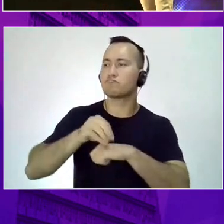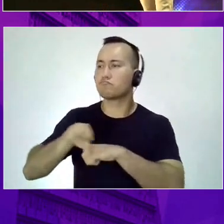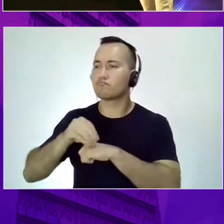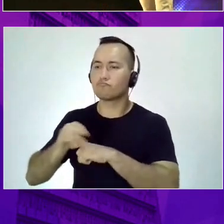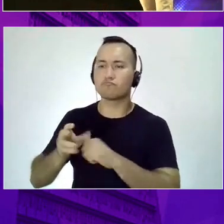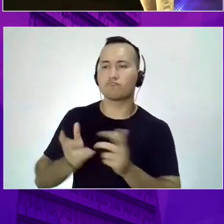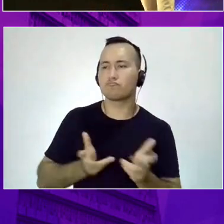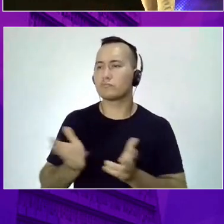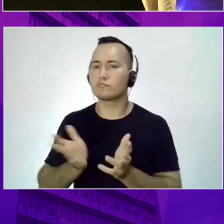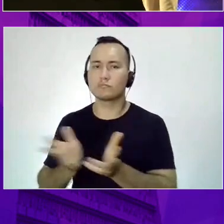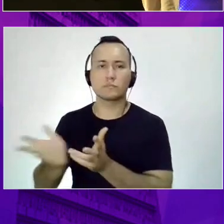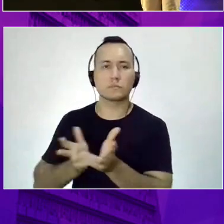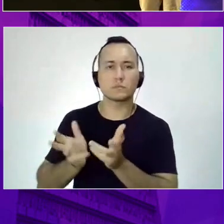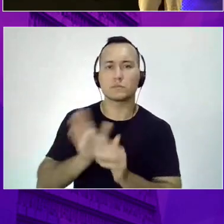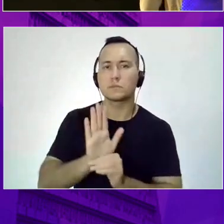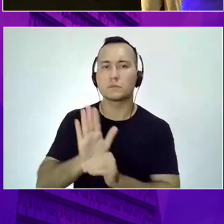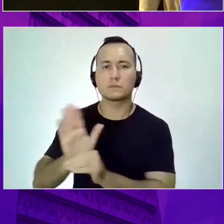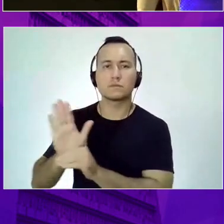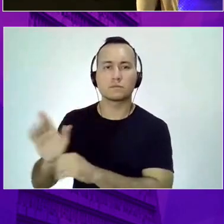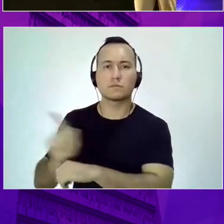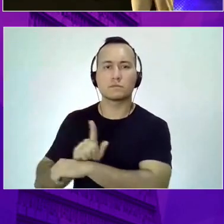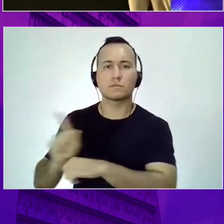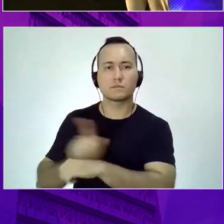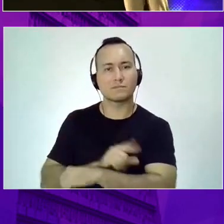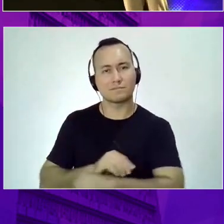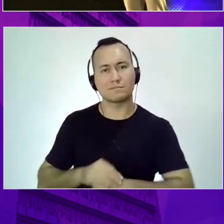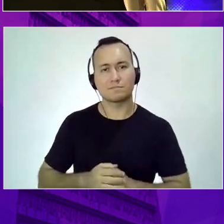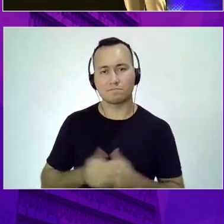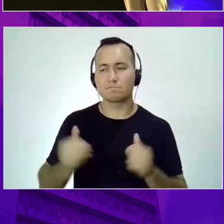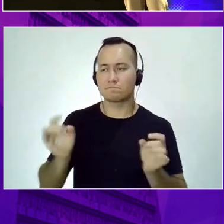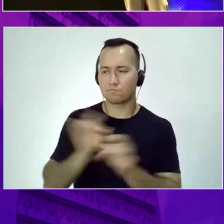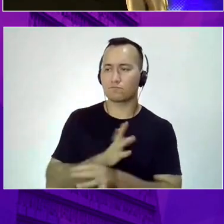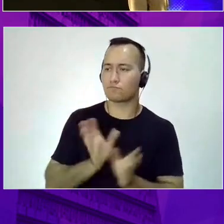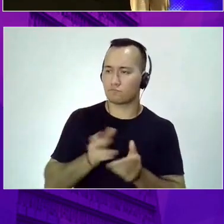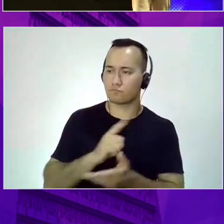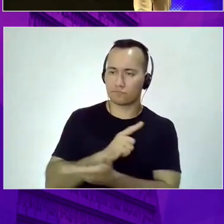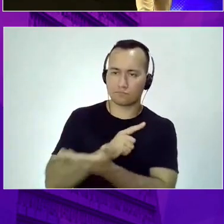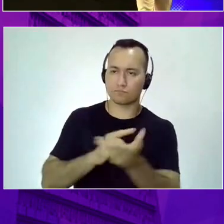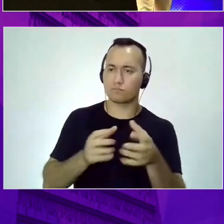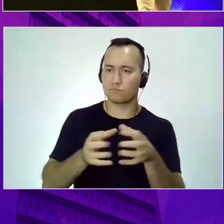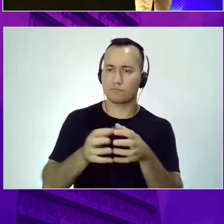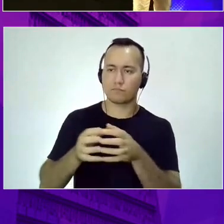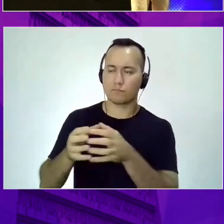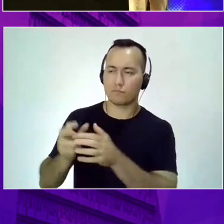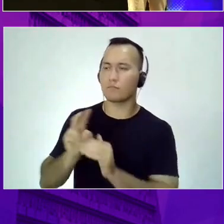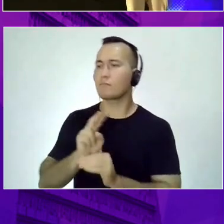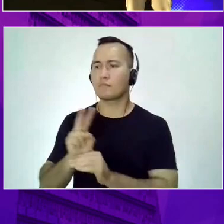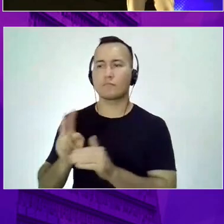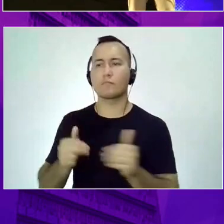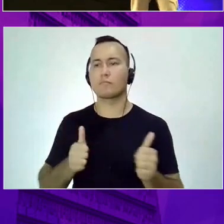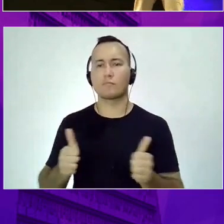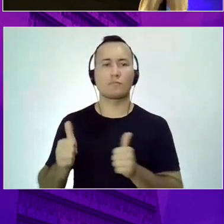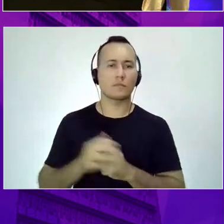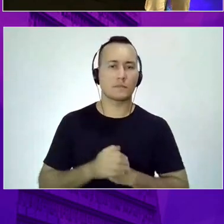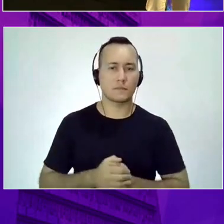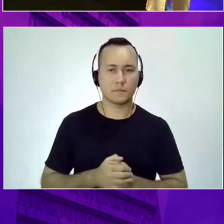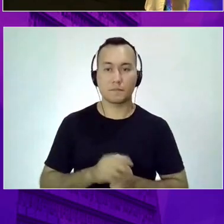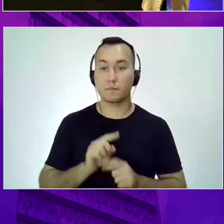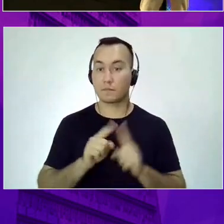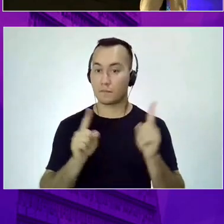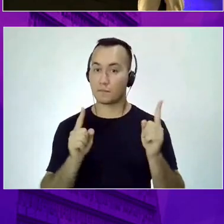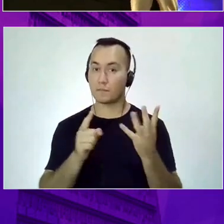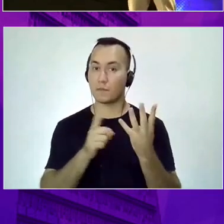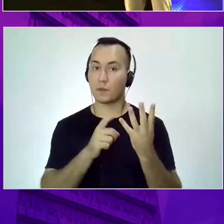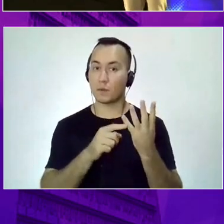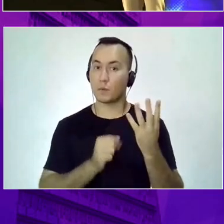tudo? E o quarto ponto, para ajudar, em pouco tempo. Então, acho que a gente achou que tinha a faca e o queijo na mão, mas